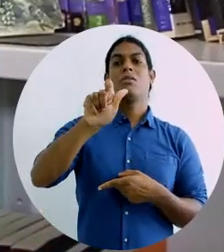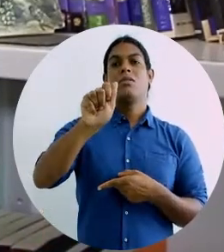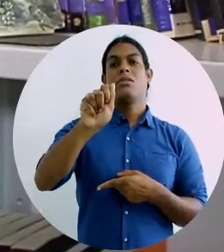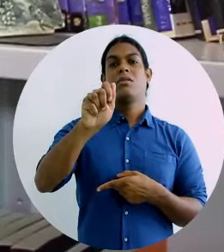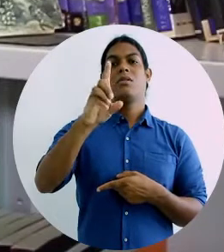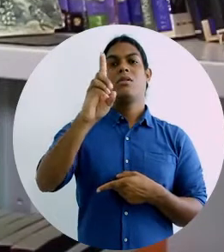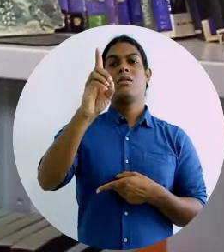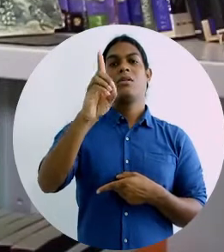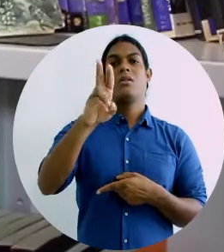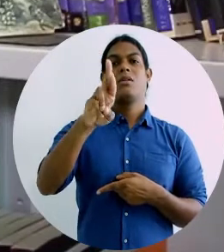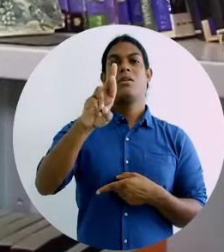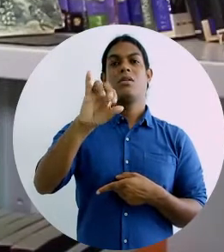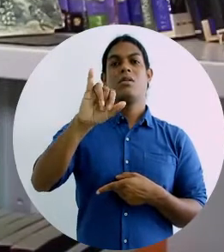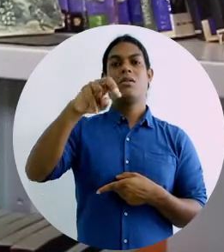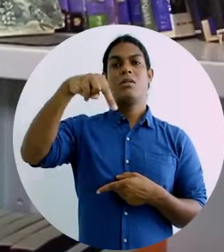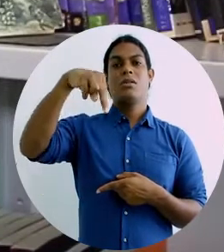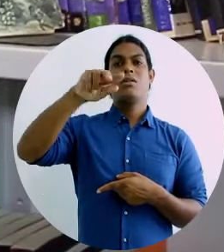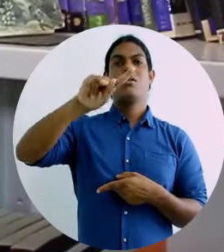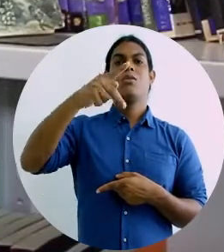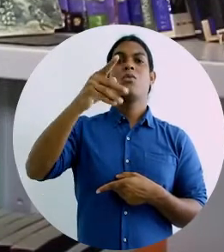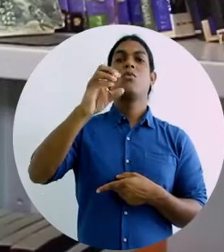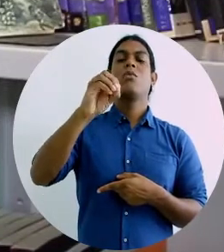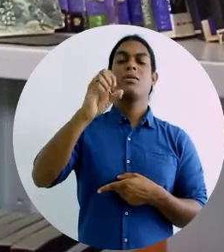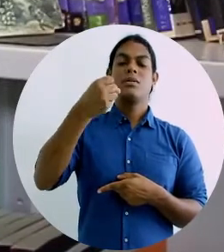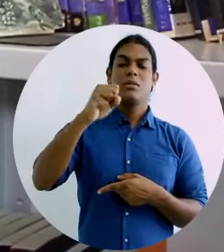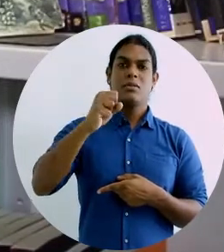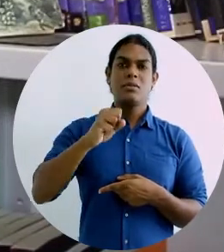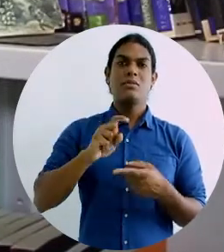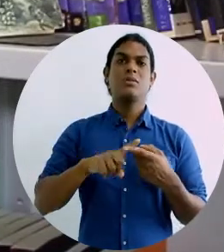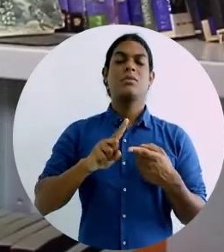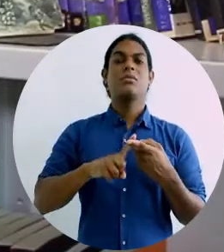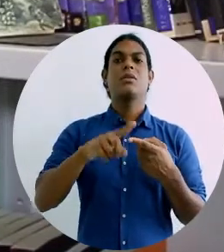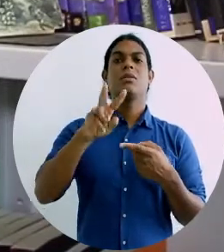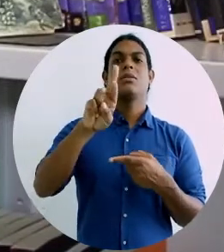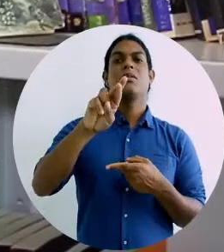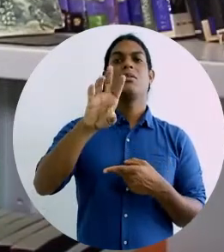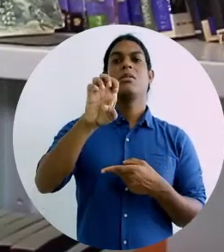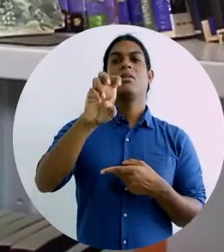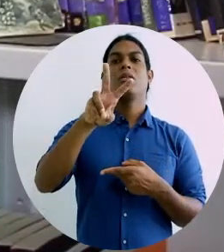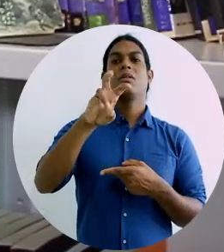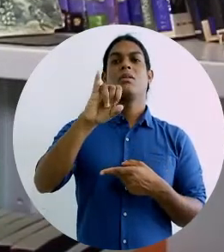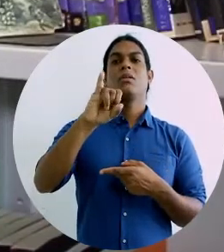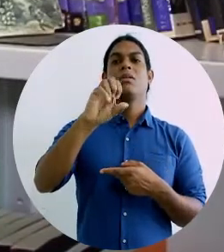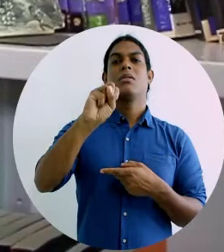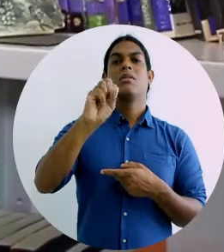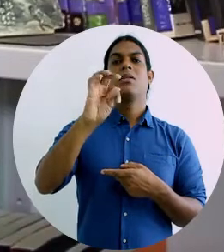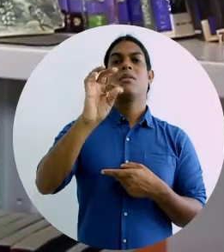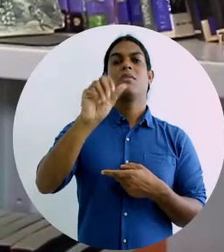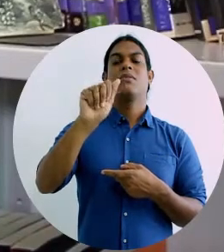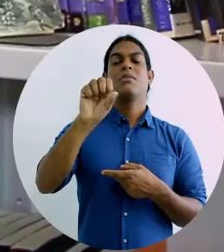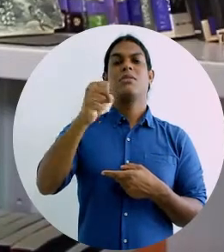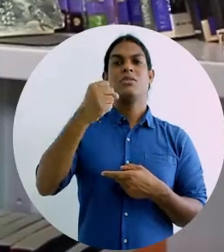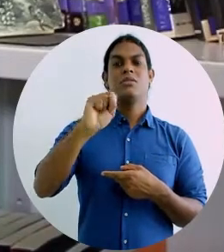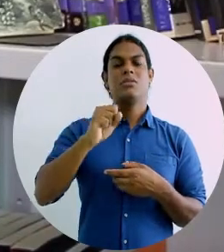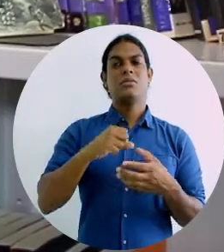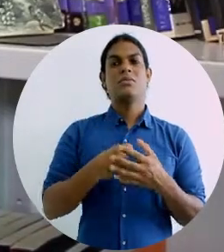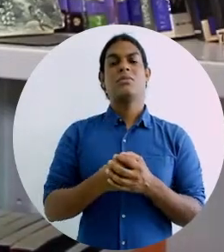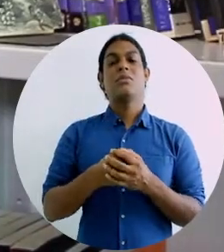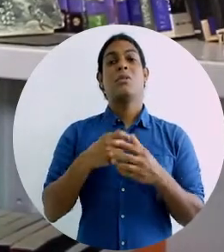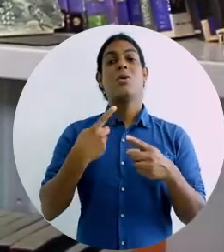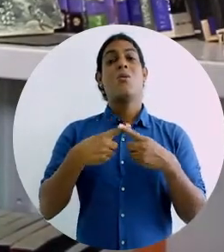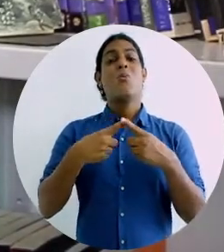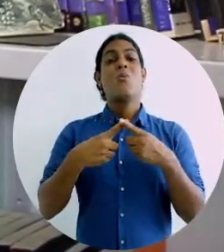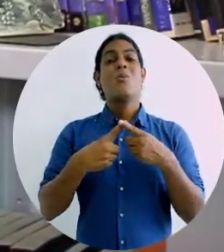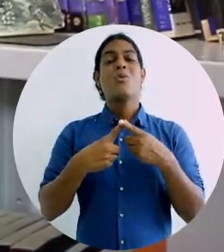no hospital, está doente, está numa situação difícil, normalmente a maioria recorre a textos religiosos. E nós percebemos que quando nós íamos para um